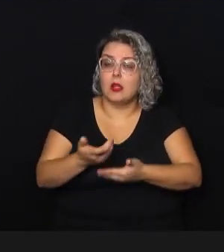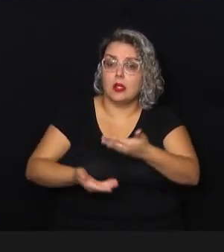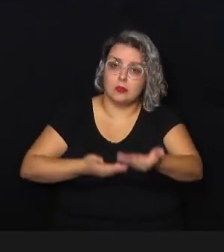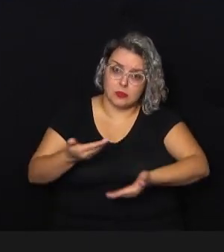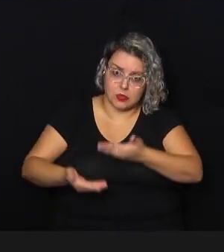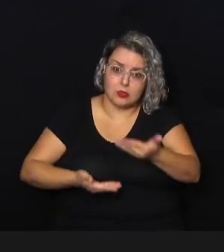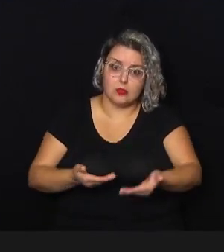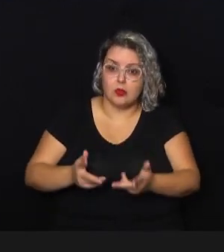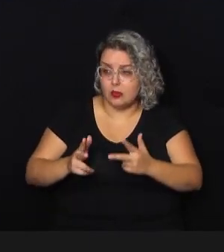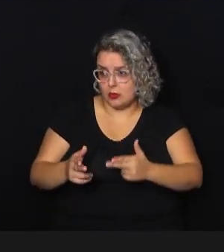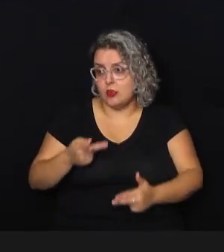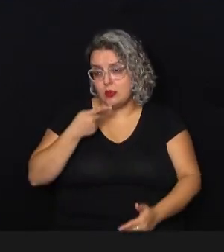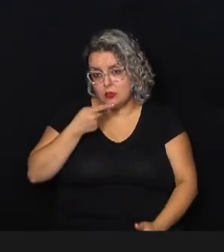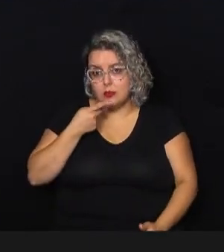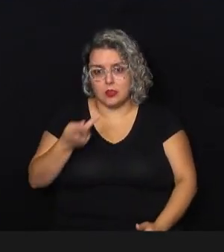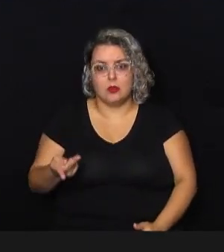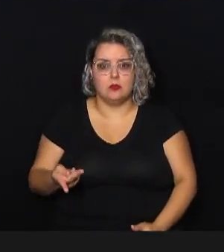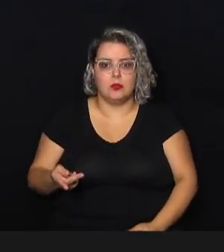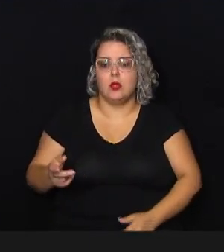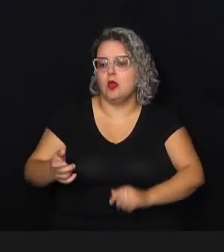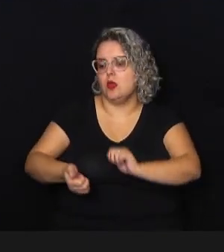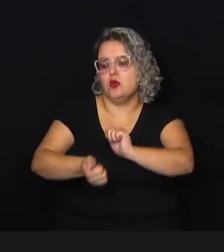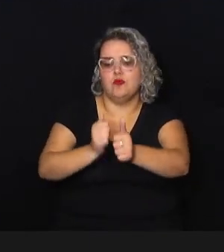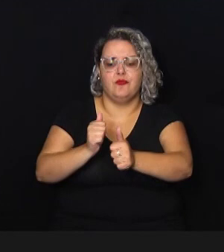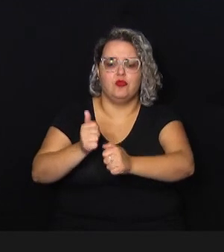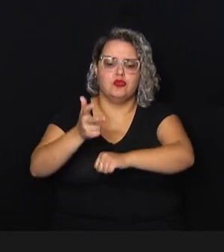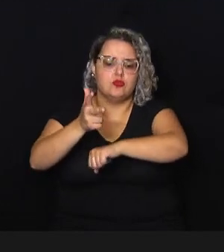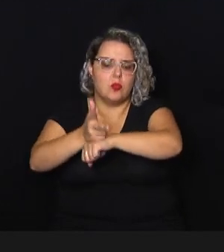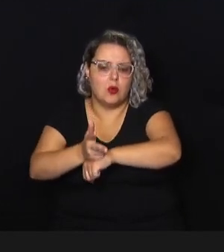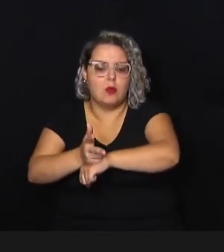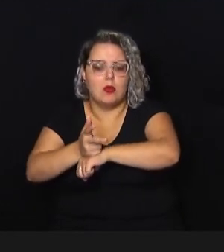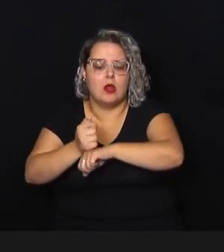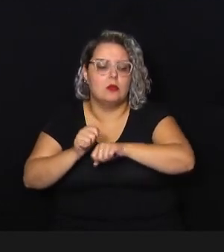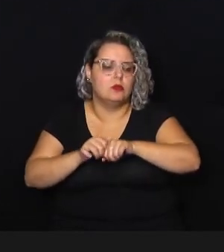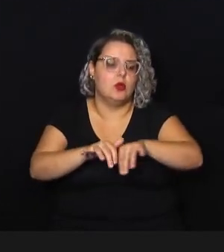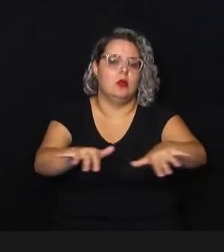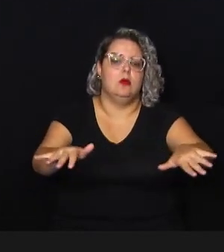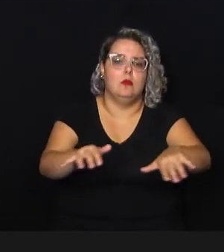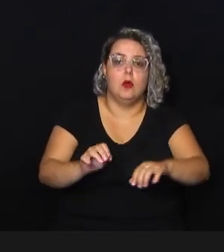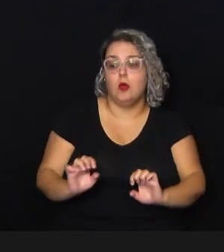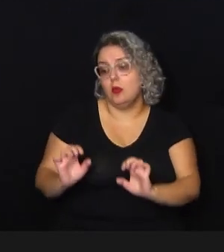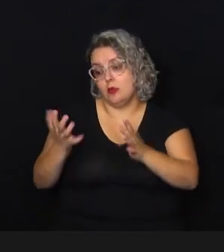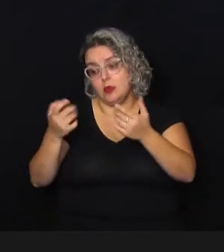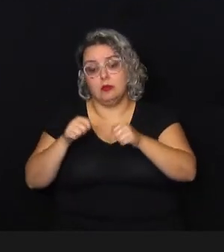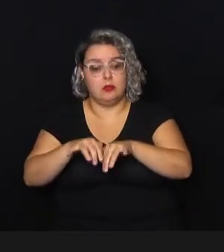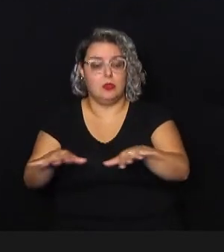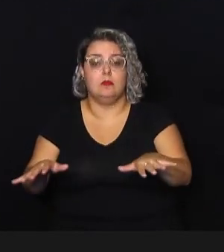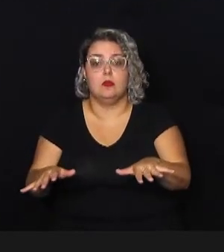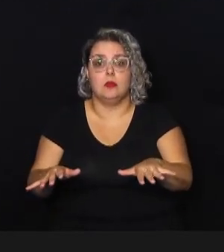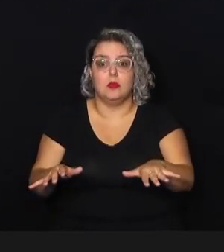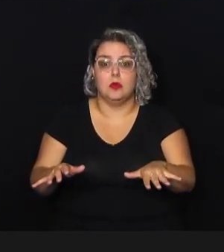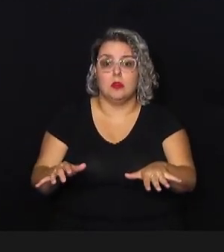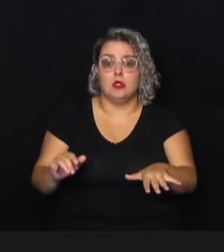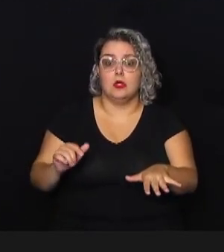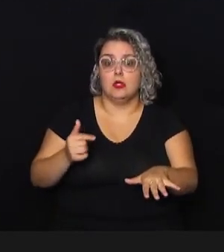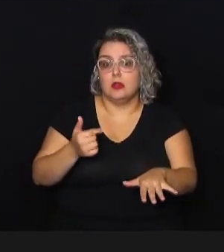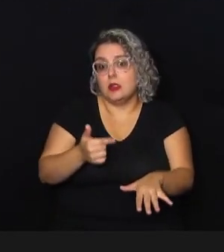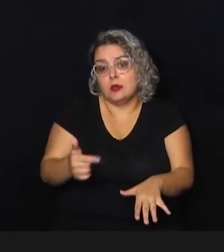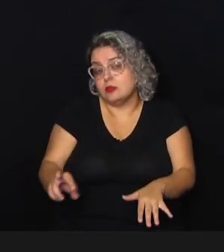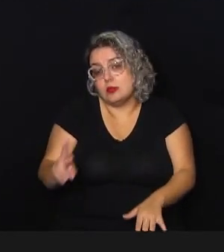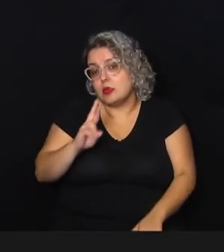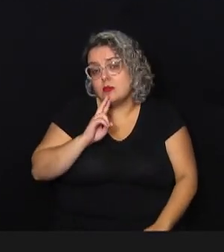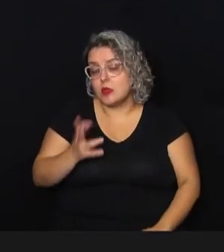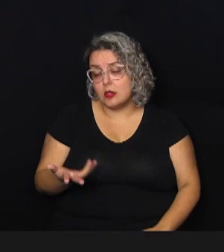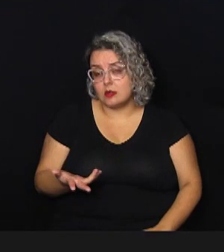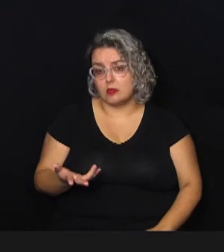disse, transmitir um jogo, transmitir um evento, e ela não tem total retorno. E não tendo total